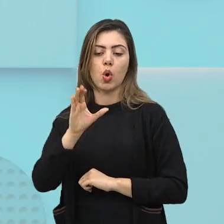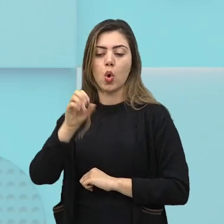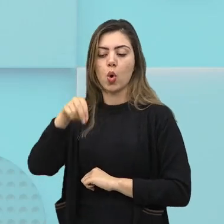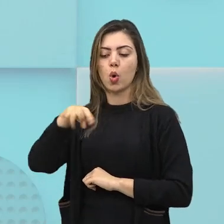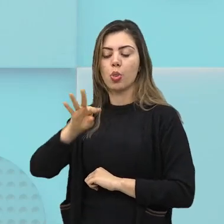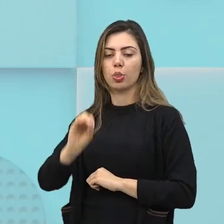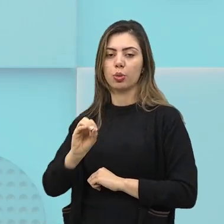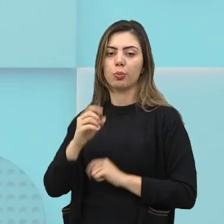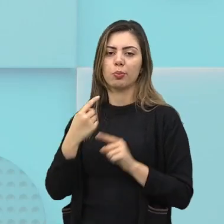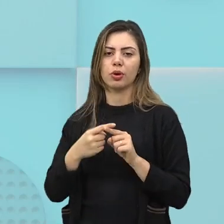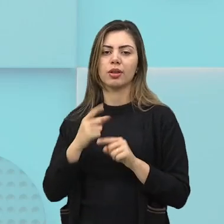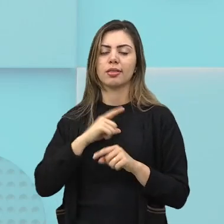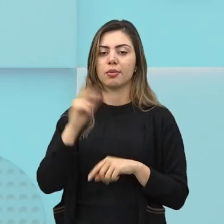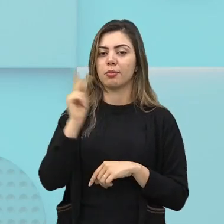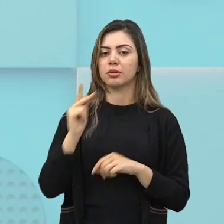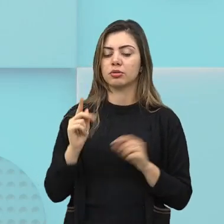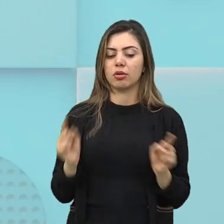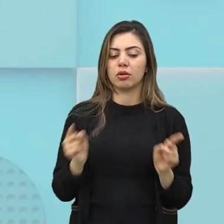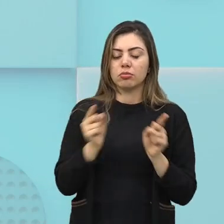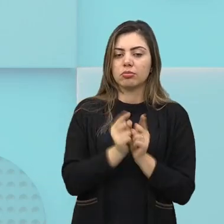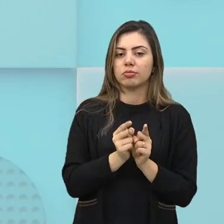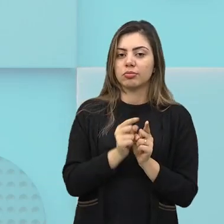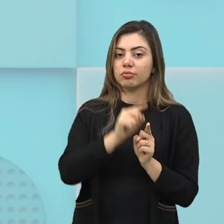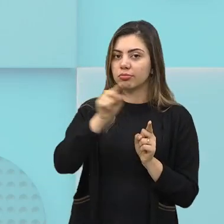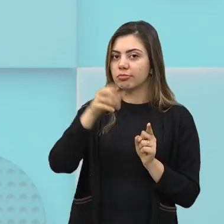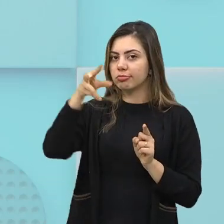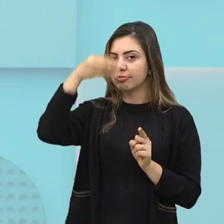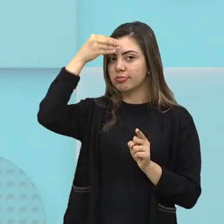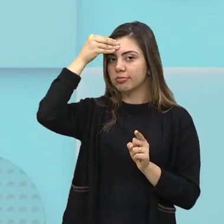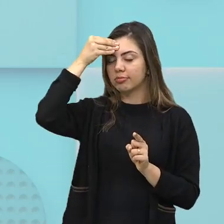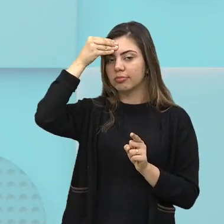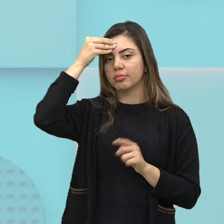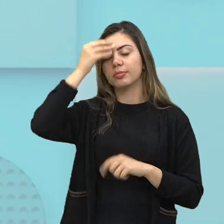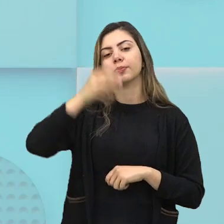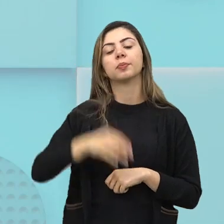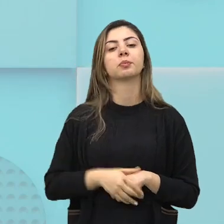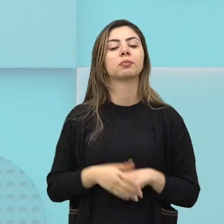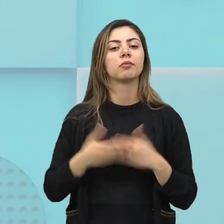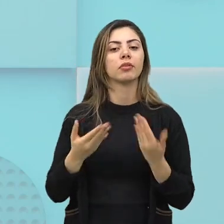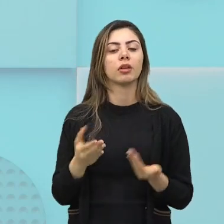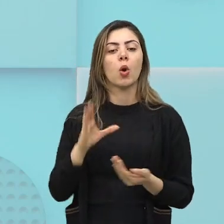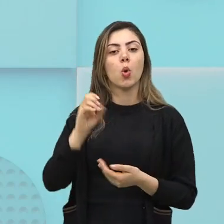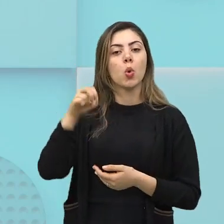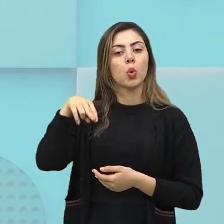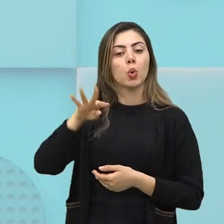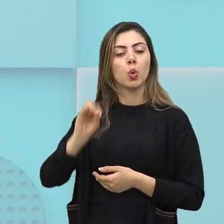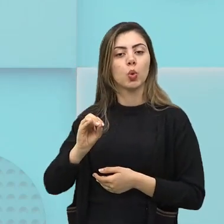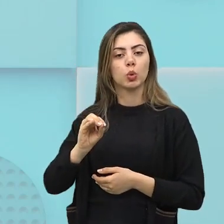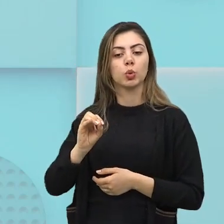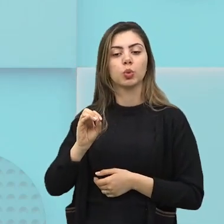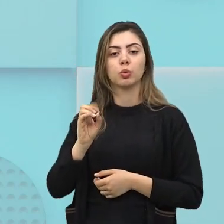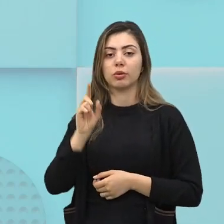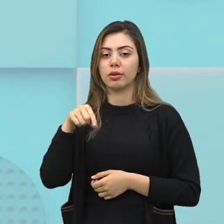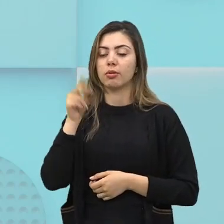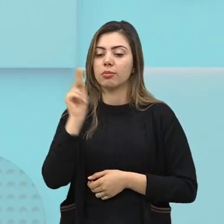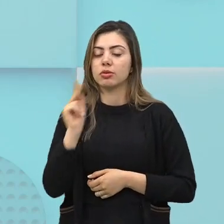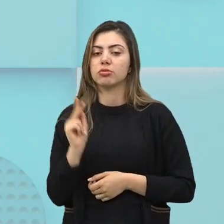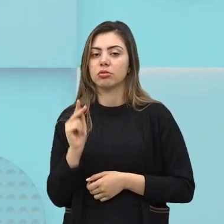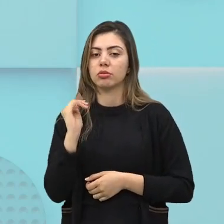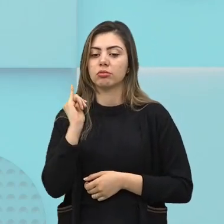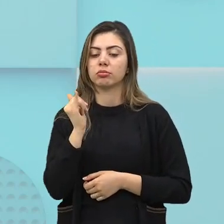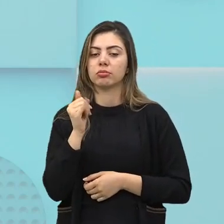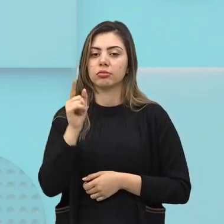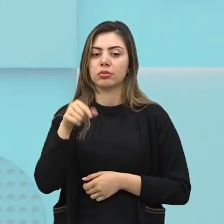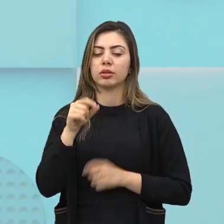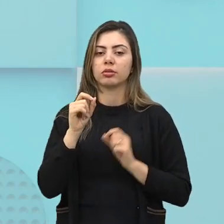narrativa curta. Guarda isso no coração de vocês. O conto é uma narrativa curta, ele